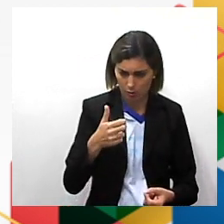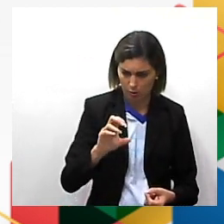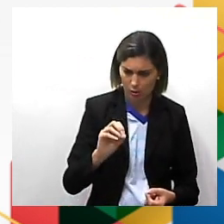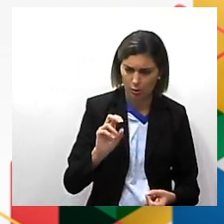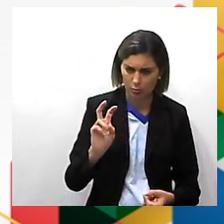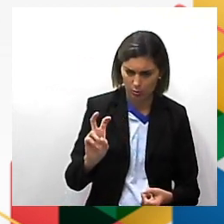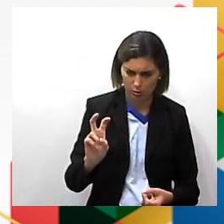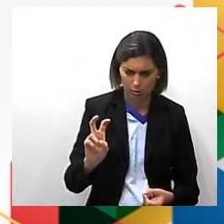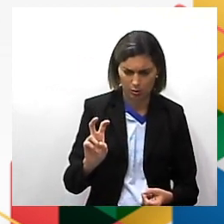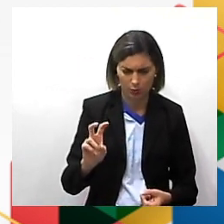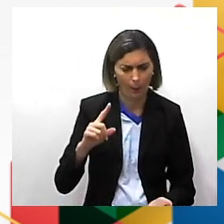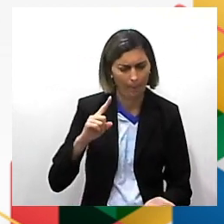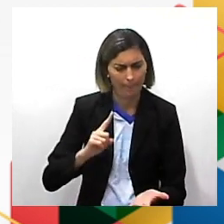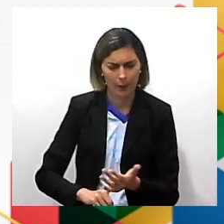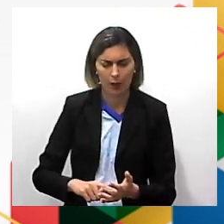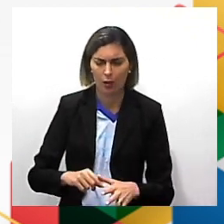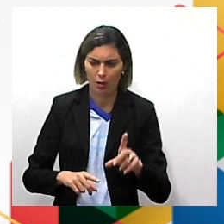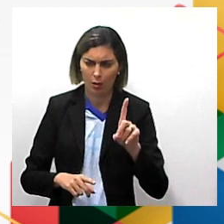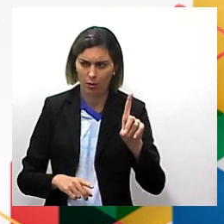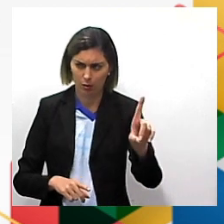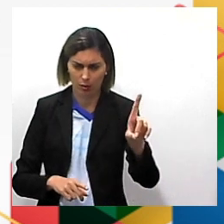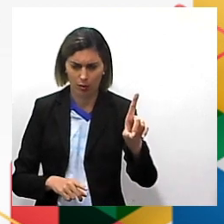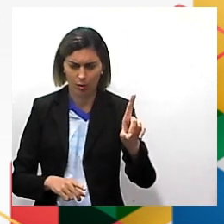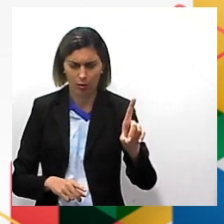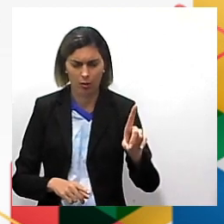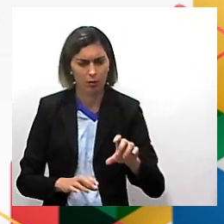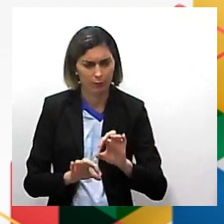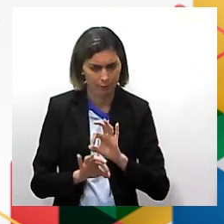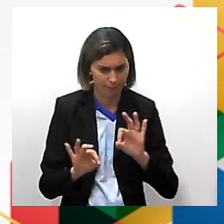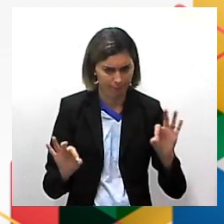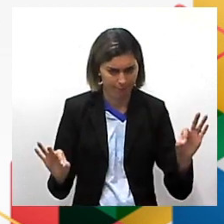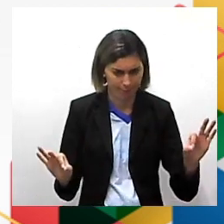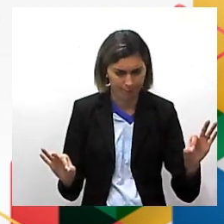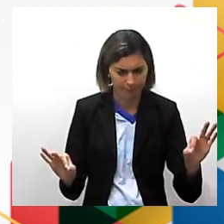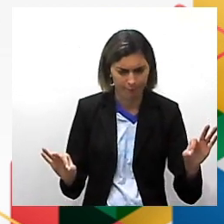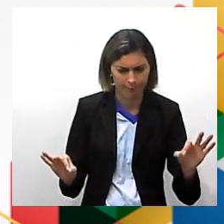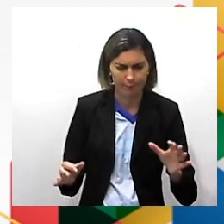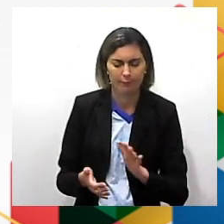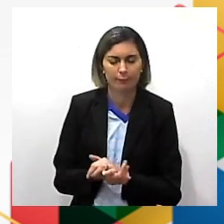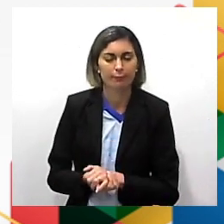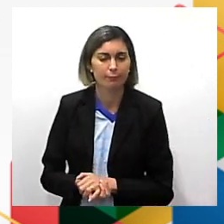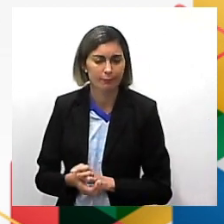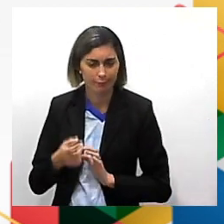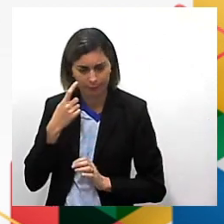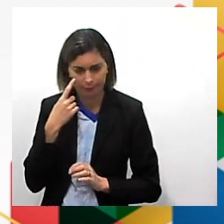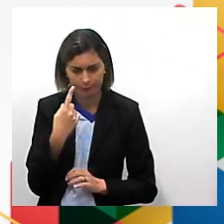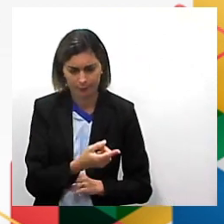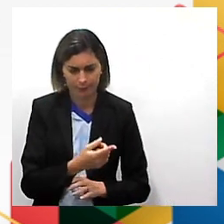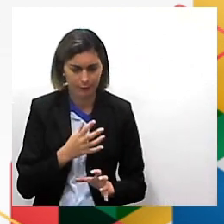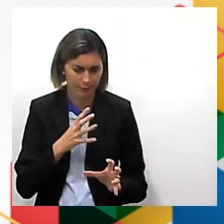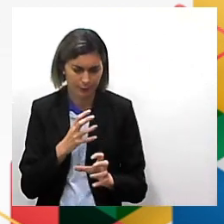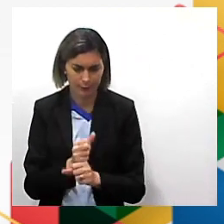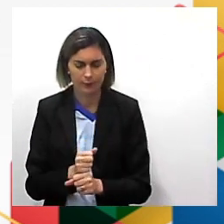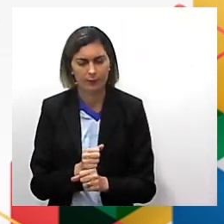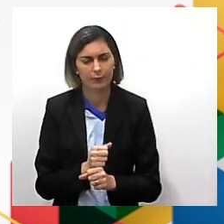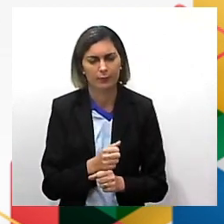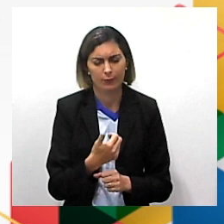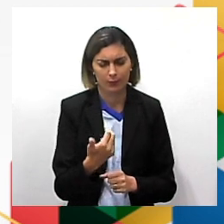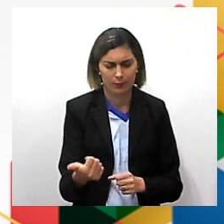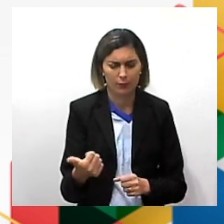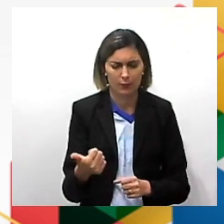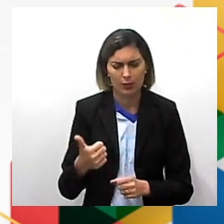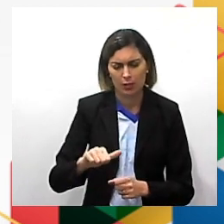gente vem aqui marcando a letra D. Show de bola ou não, galera? Termos somados aqui, ó.